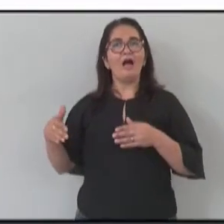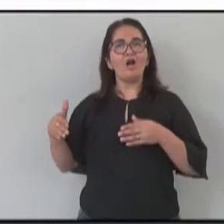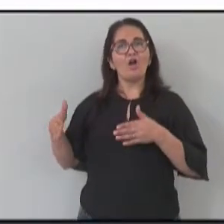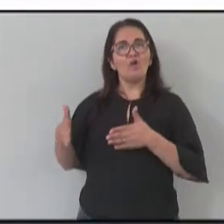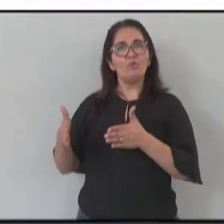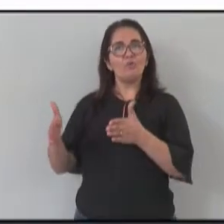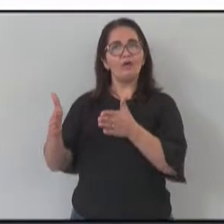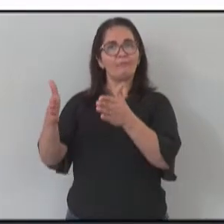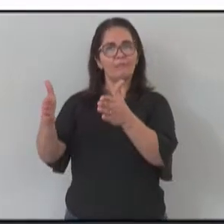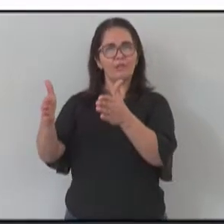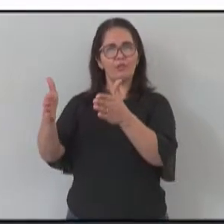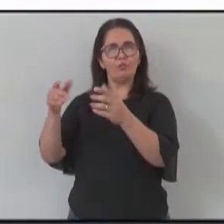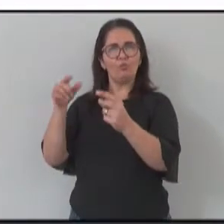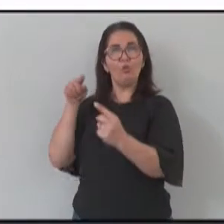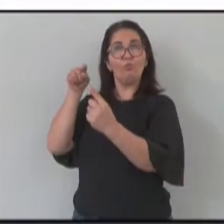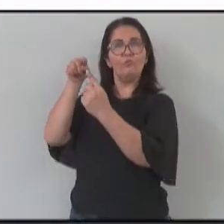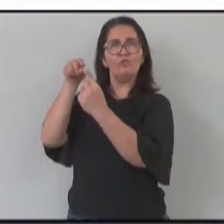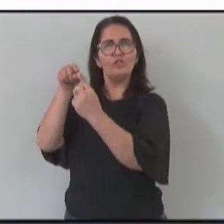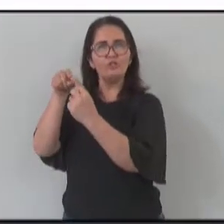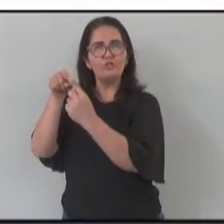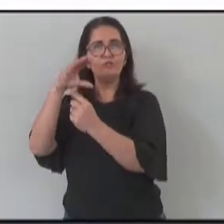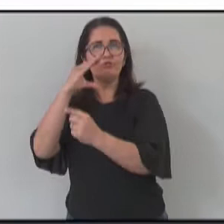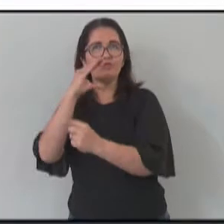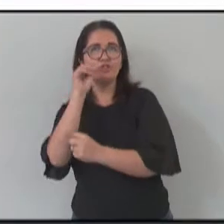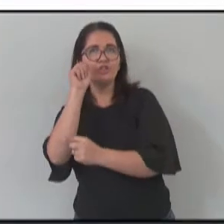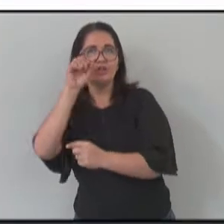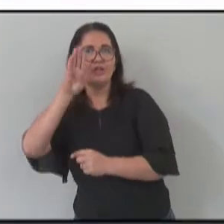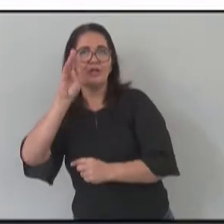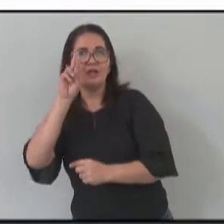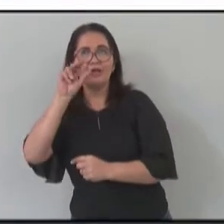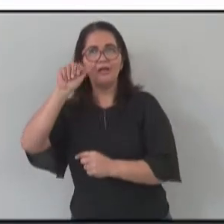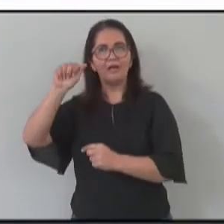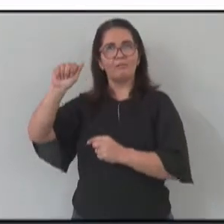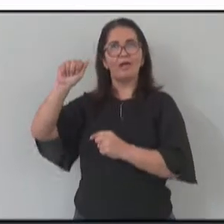eram as Índias. Portugal era um país